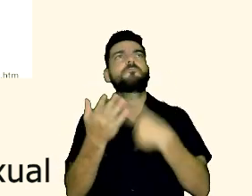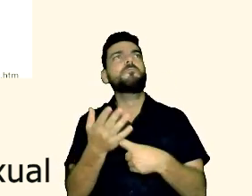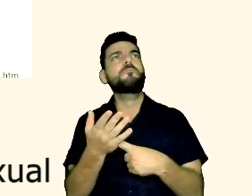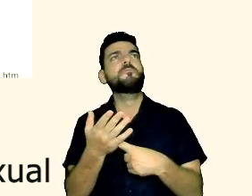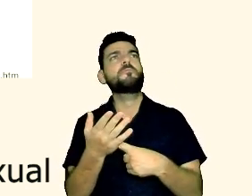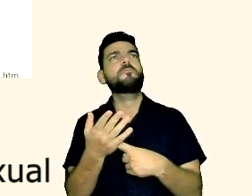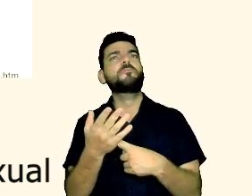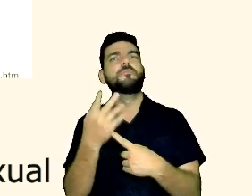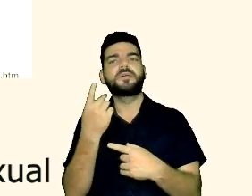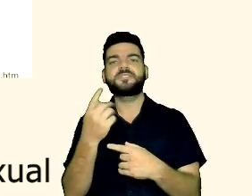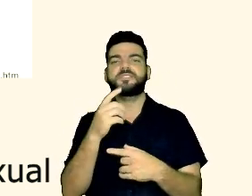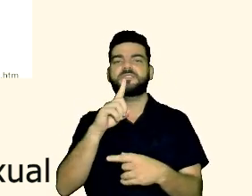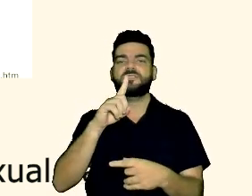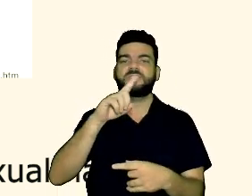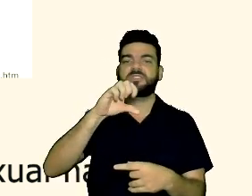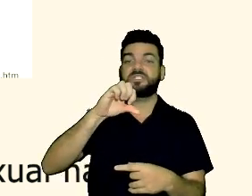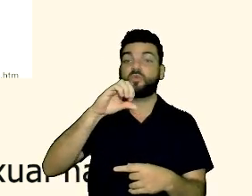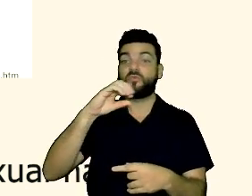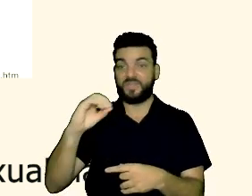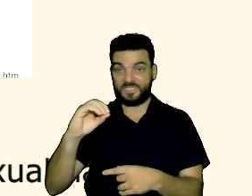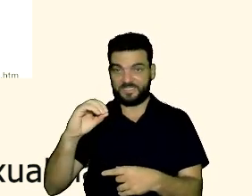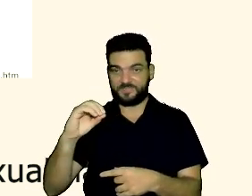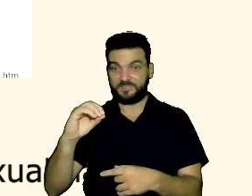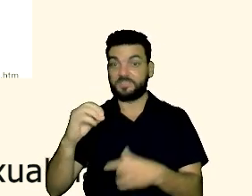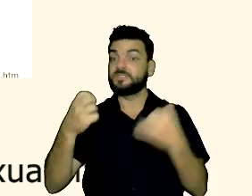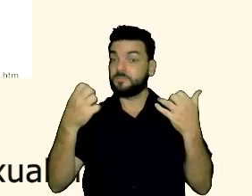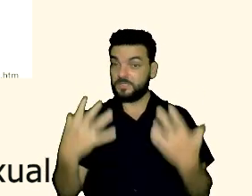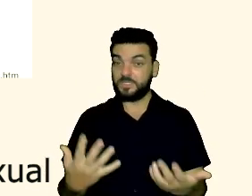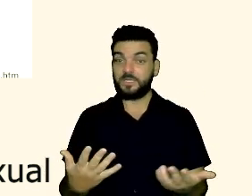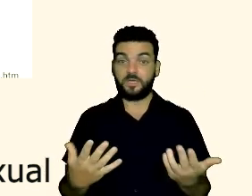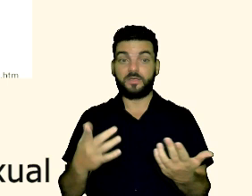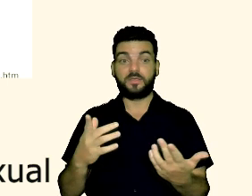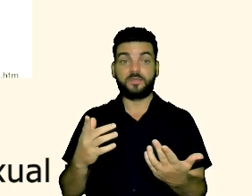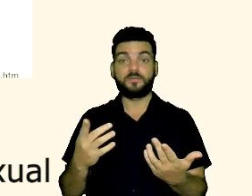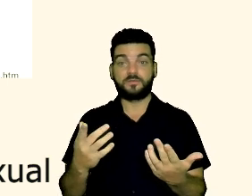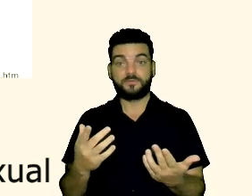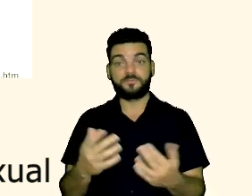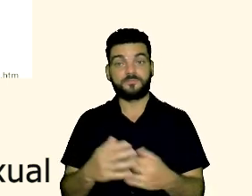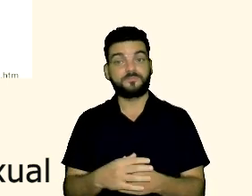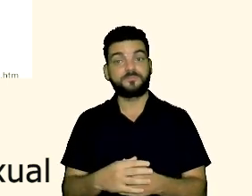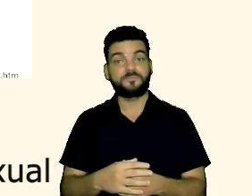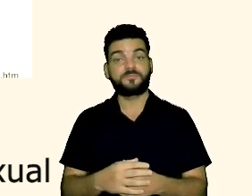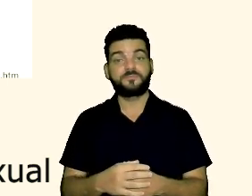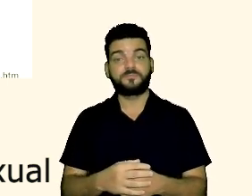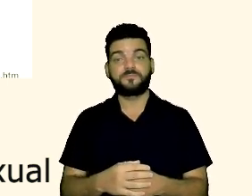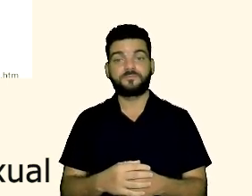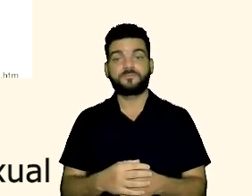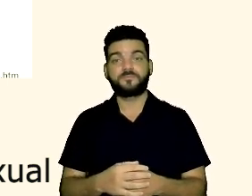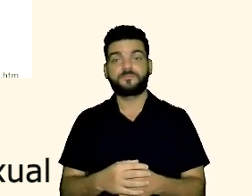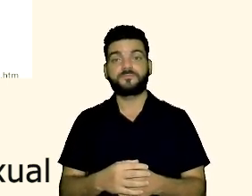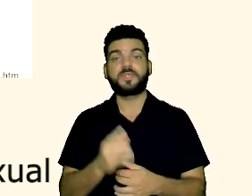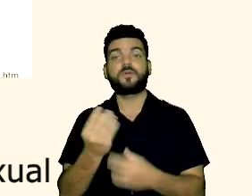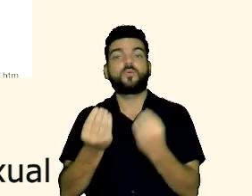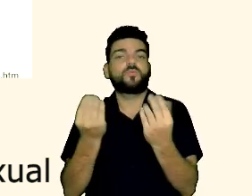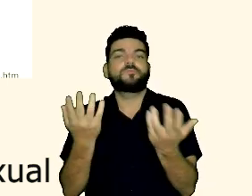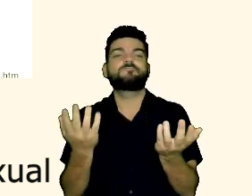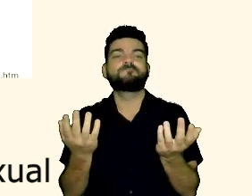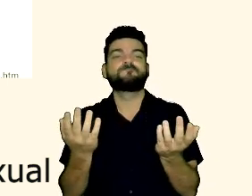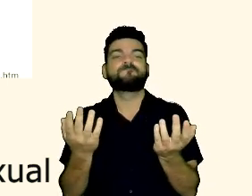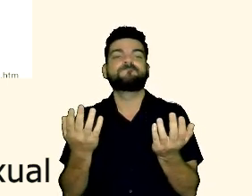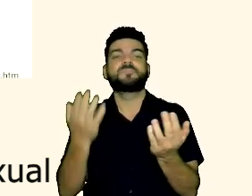nós falávamos agora há pouco, né? De como enfrentar, reconhecer, buscar ações